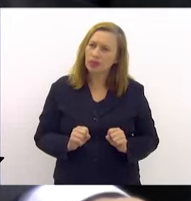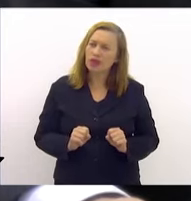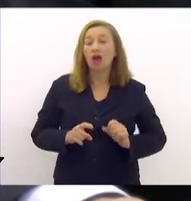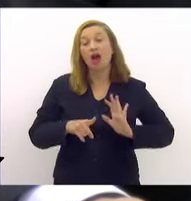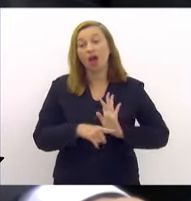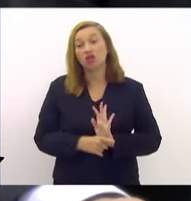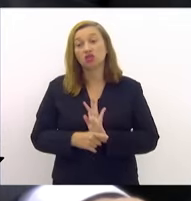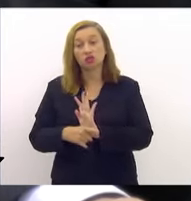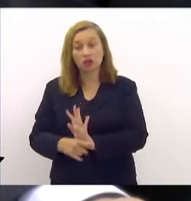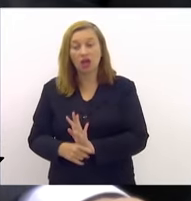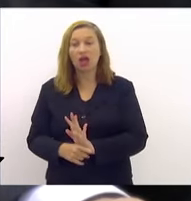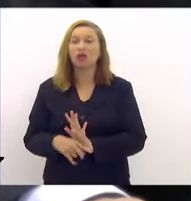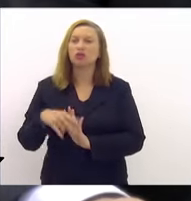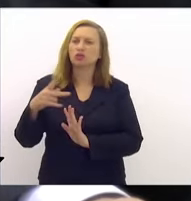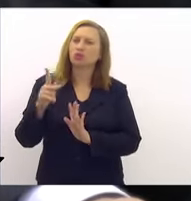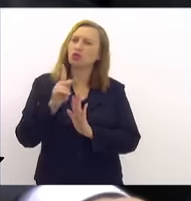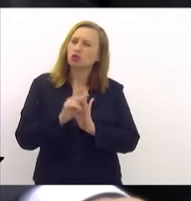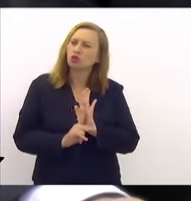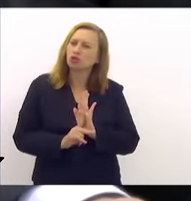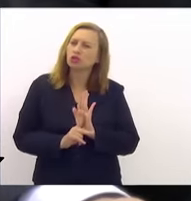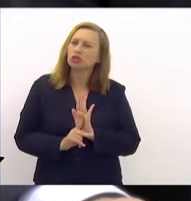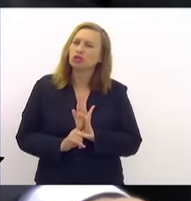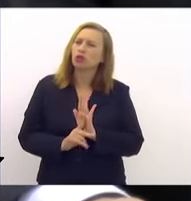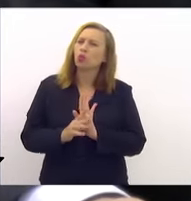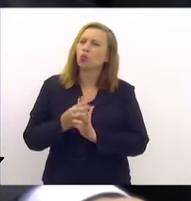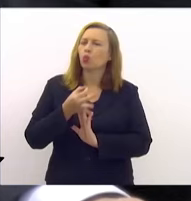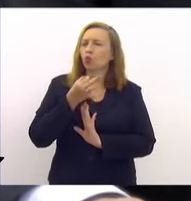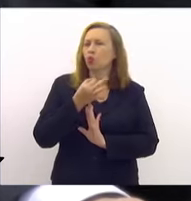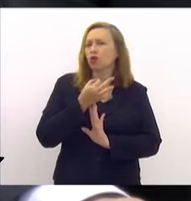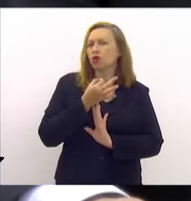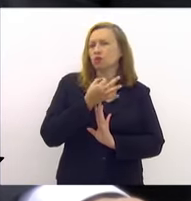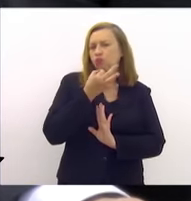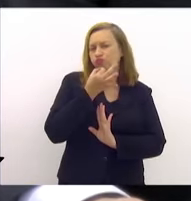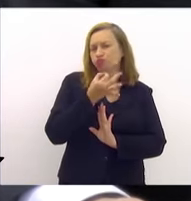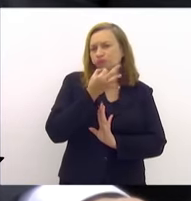contribuir, né, com o seu projeto, talvez com a sugestão